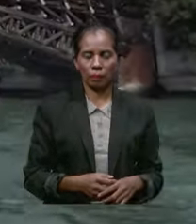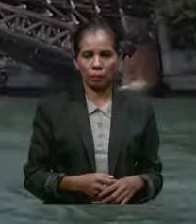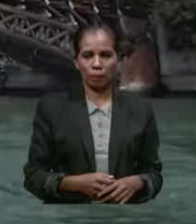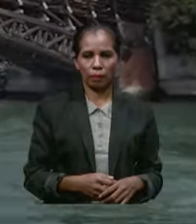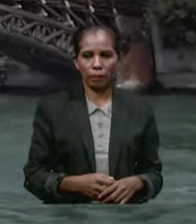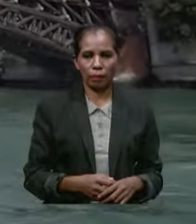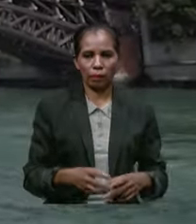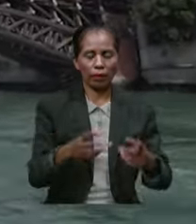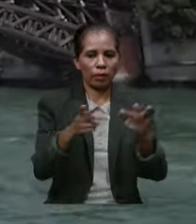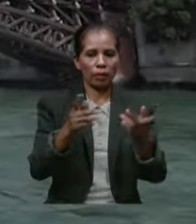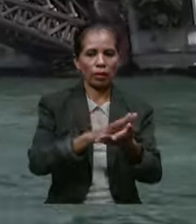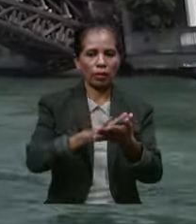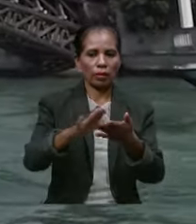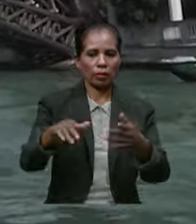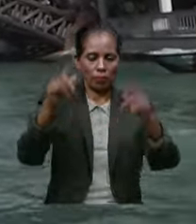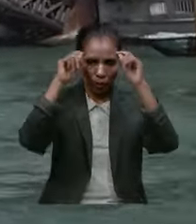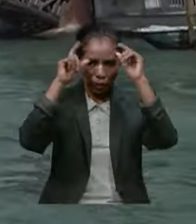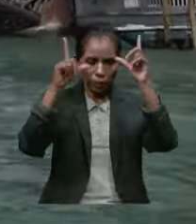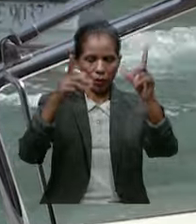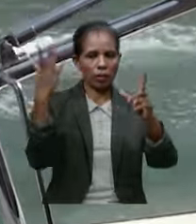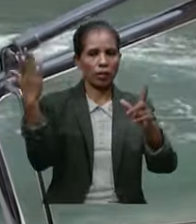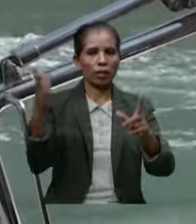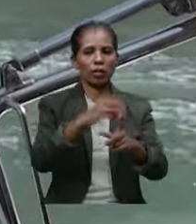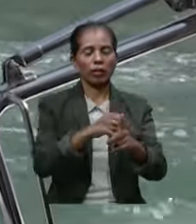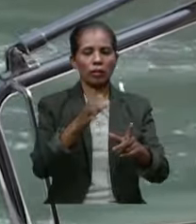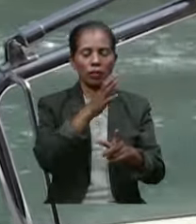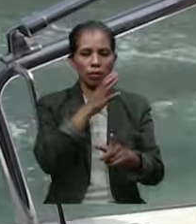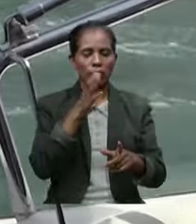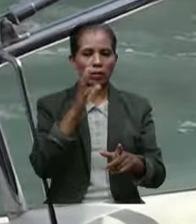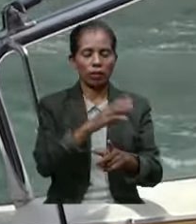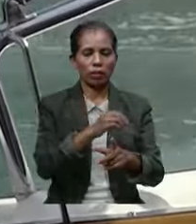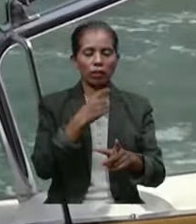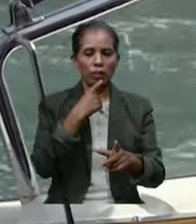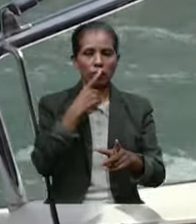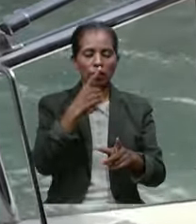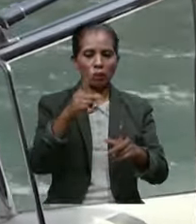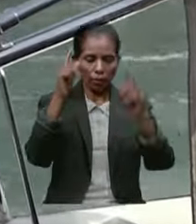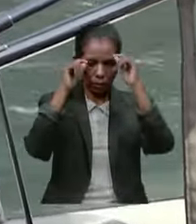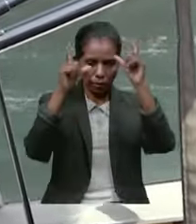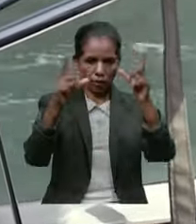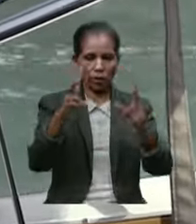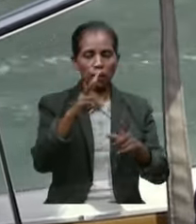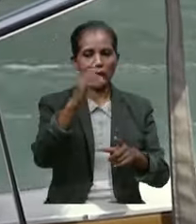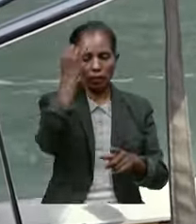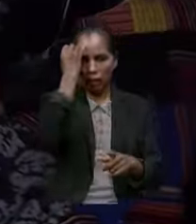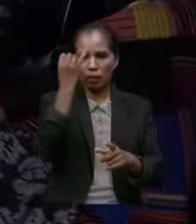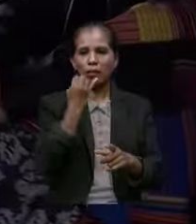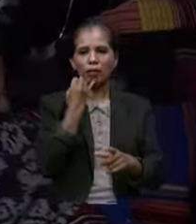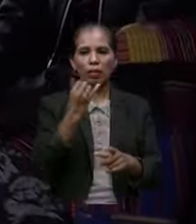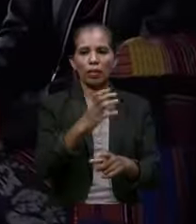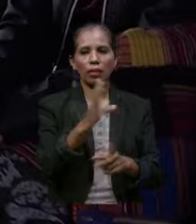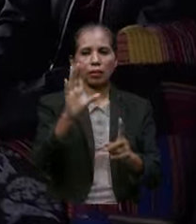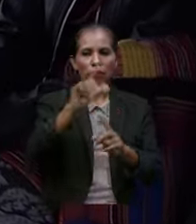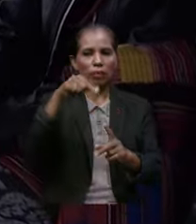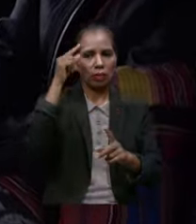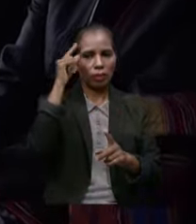Antes da abertura do pavilhão Timor-Leste em Niamba, a exposição Arte Contemporânea Internacional Badala Nenol e a Veneza Itália, chefe governo Kairala